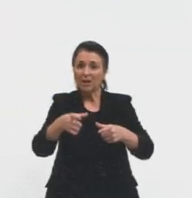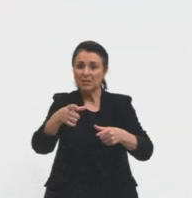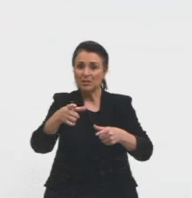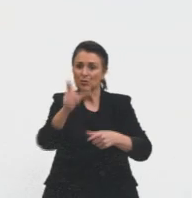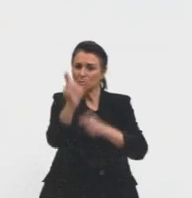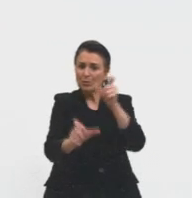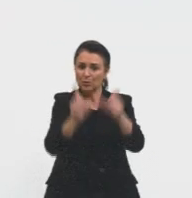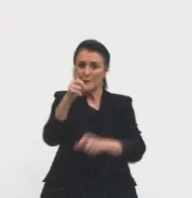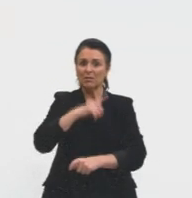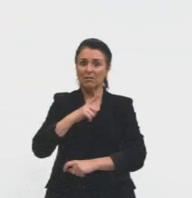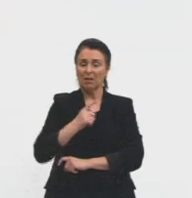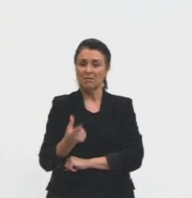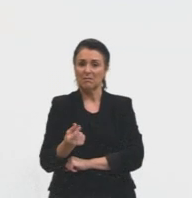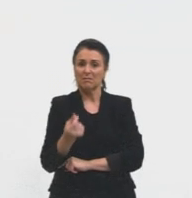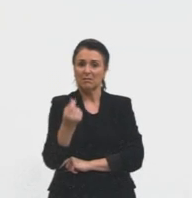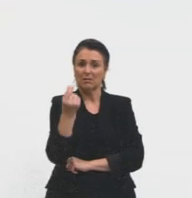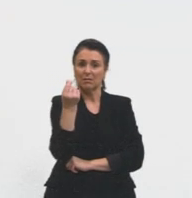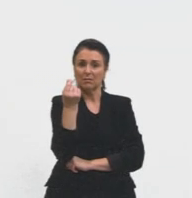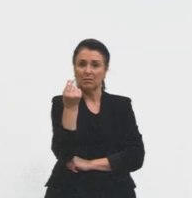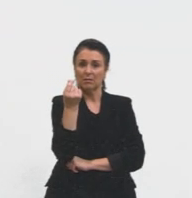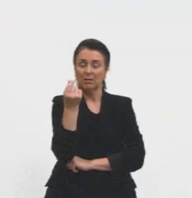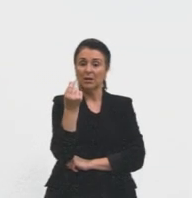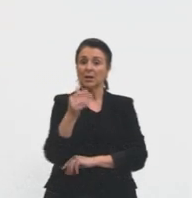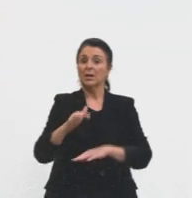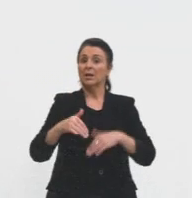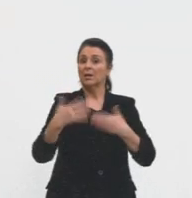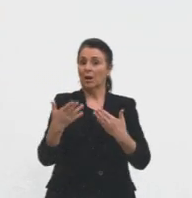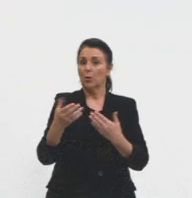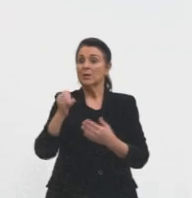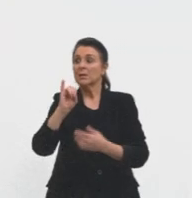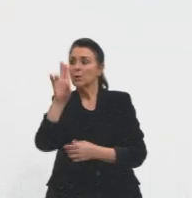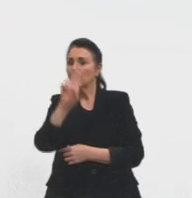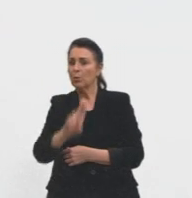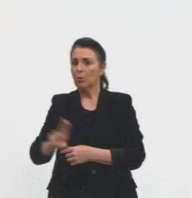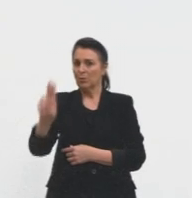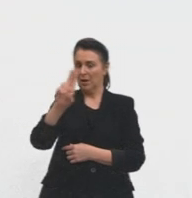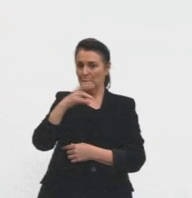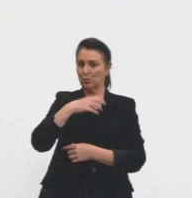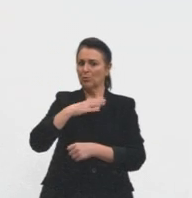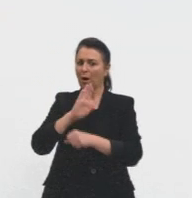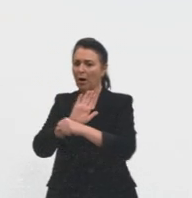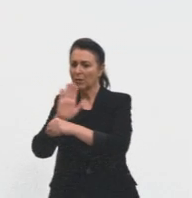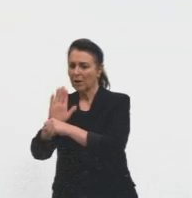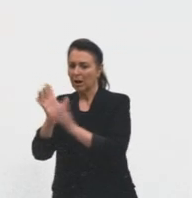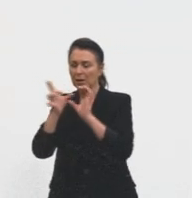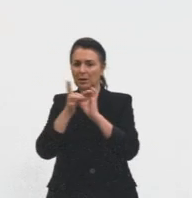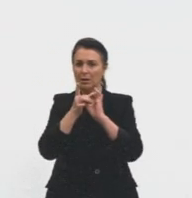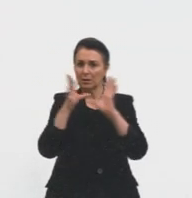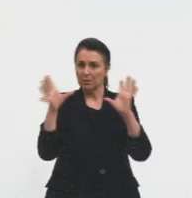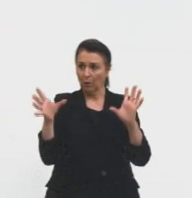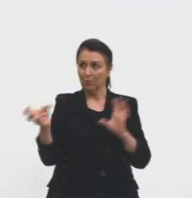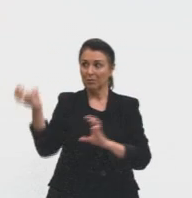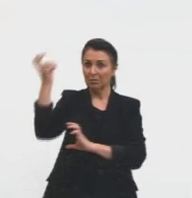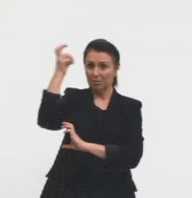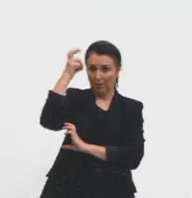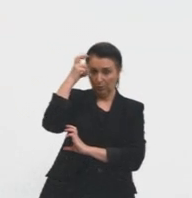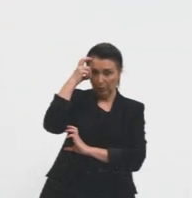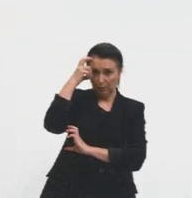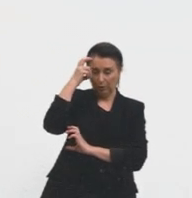aquisitivo entretanto se usada de forma a auxiliar na democratização cultural